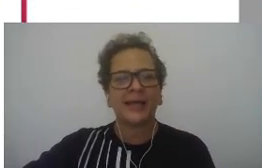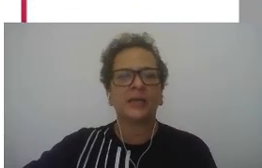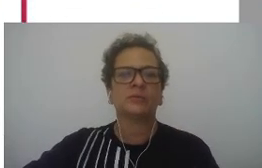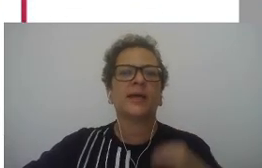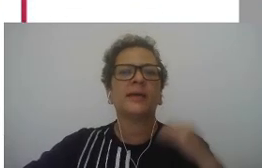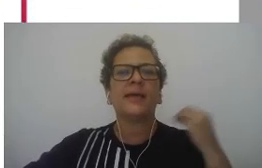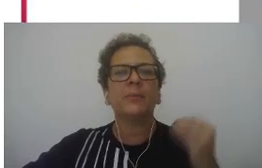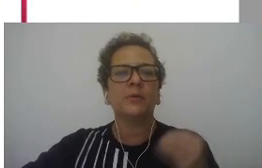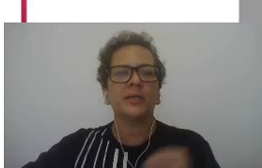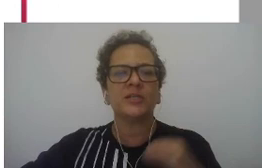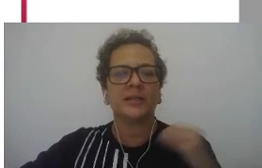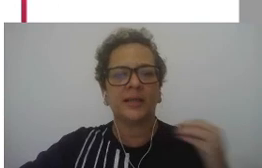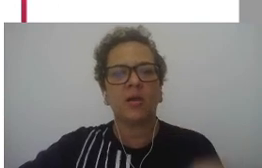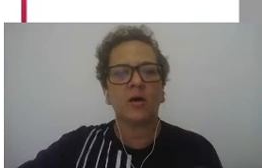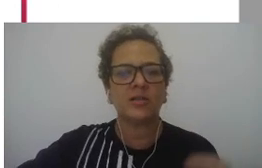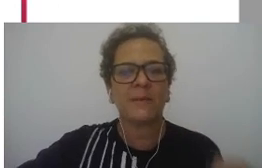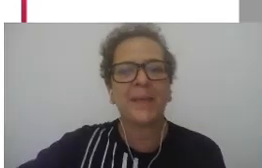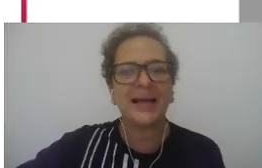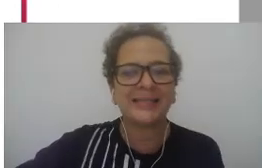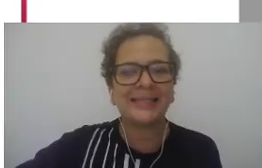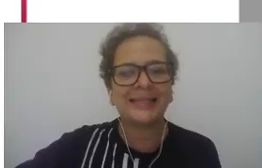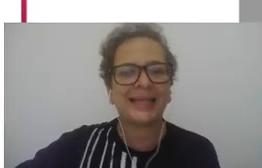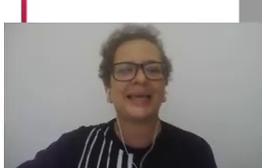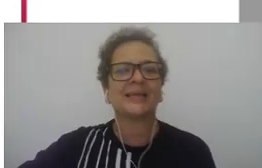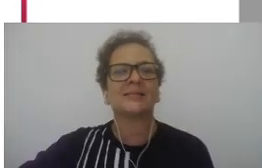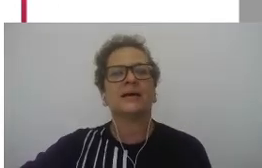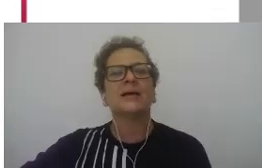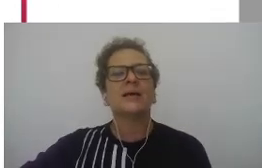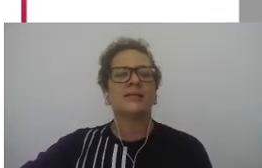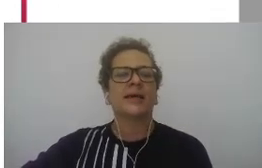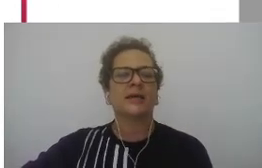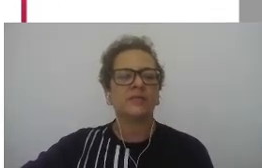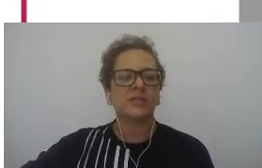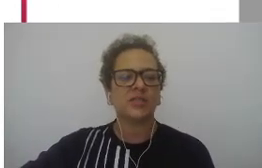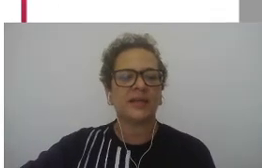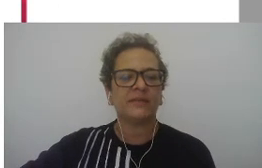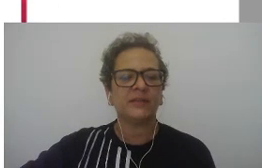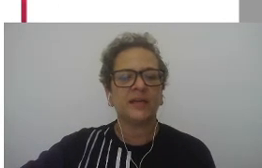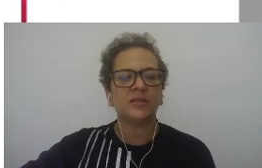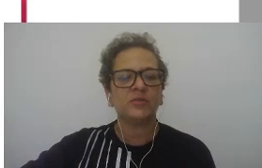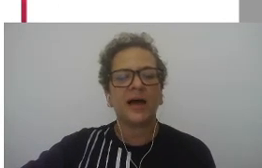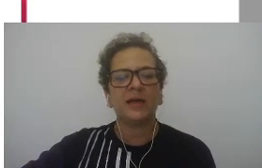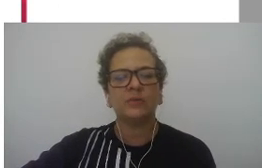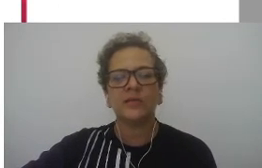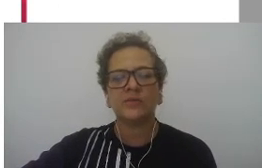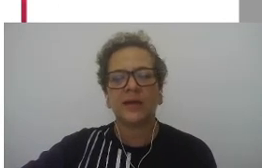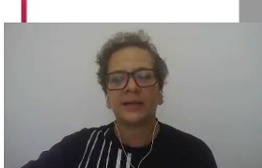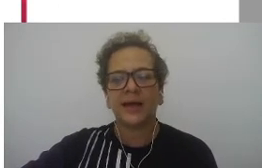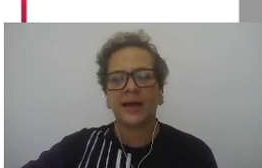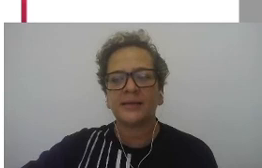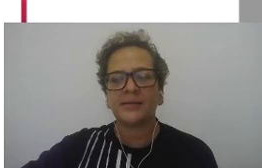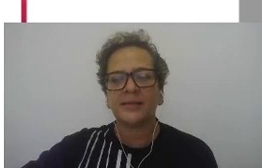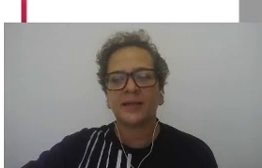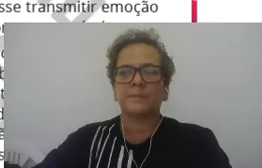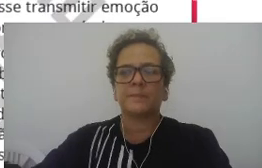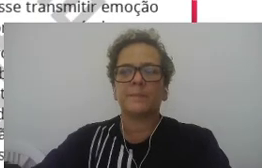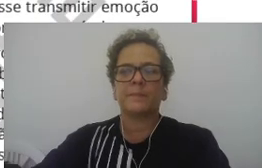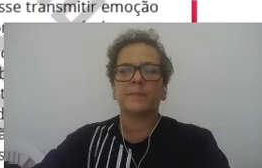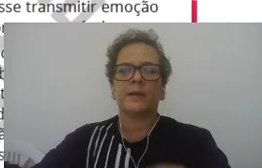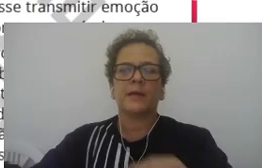Concílio de Trento né que a política teológica mais intensa certo você já devem ter estudado isso lá